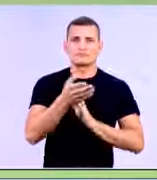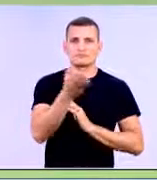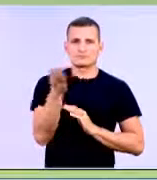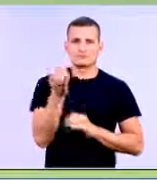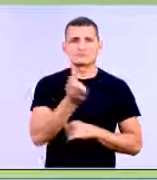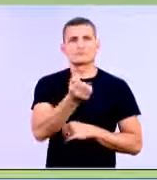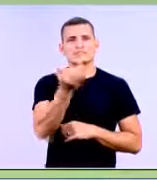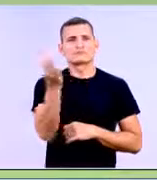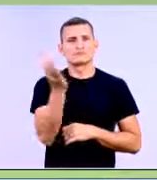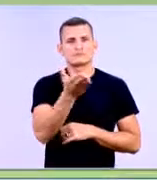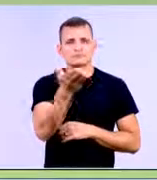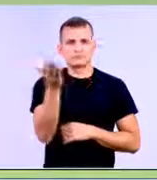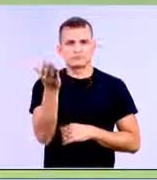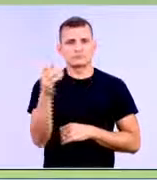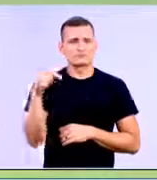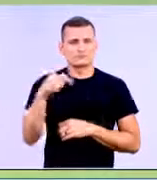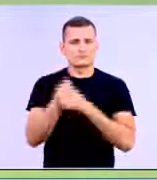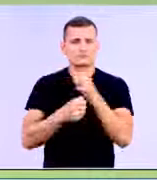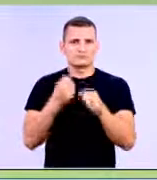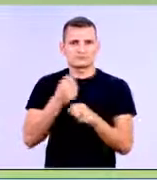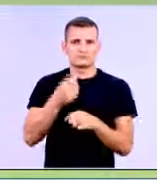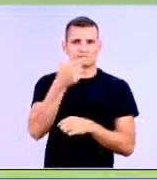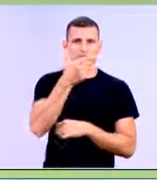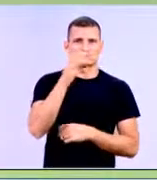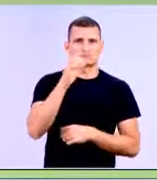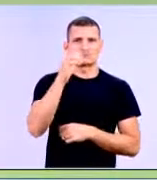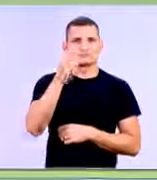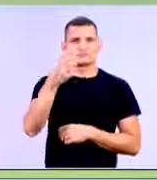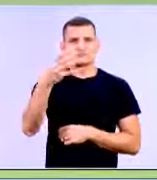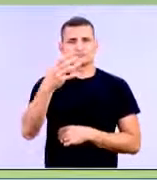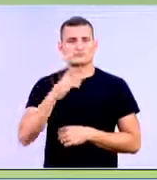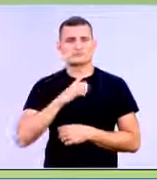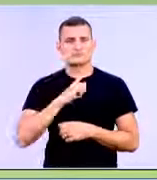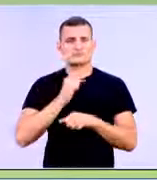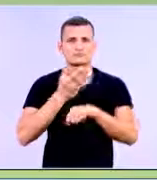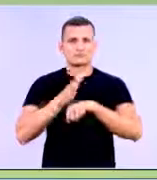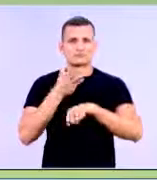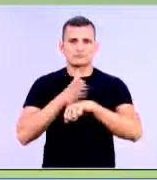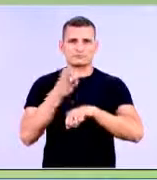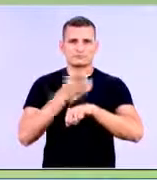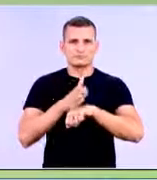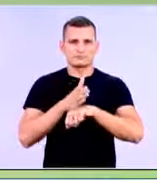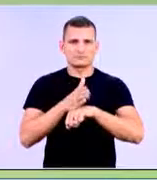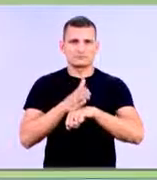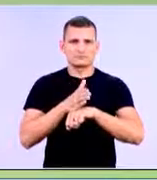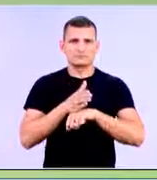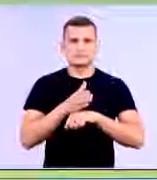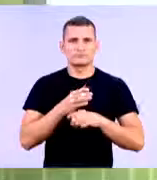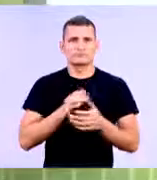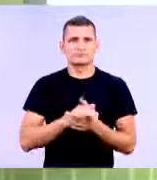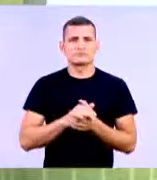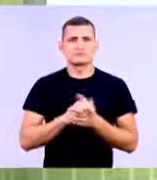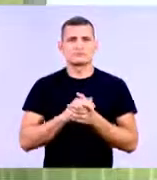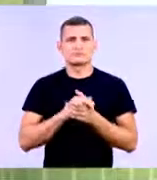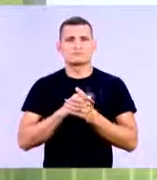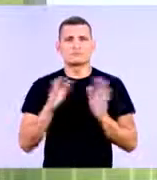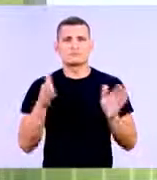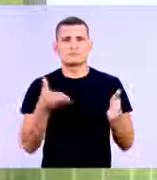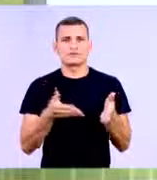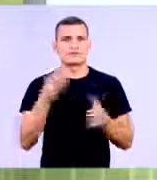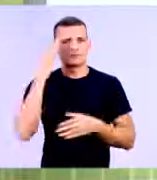de vocês, este ano de 2014, tiveram um treinamento que a abordagem principal